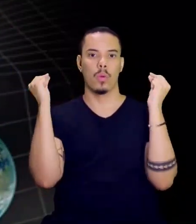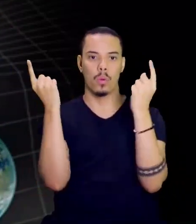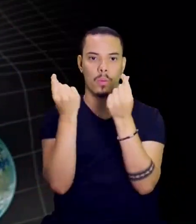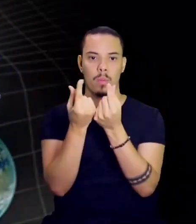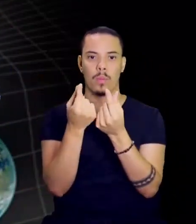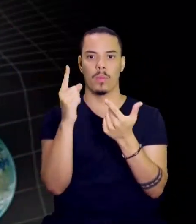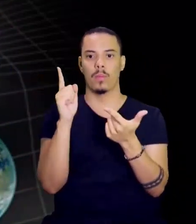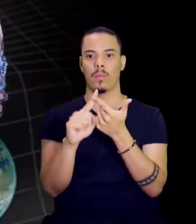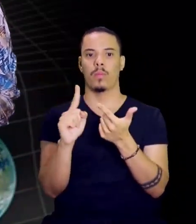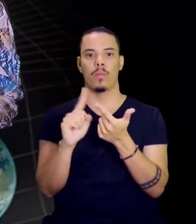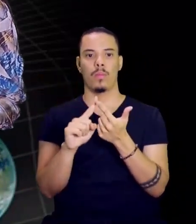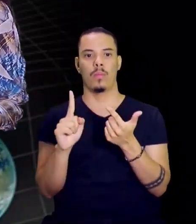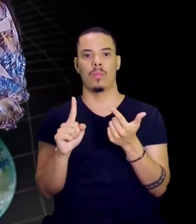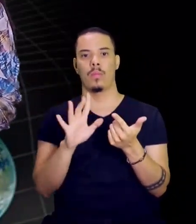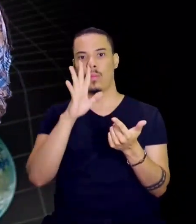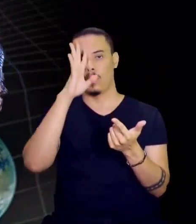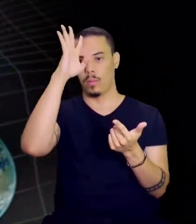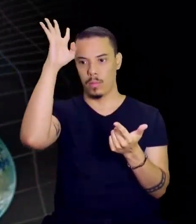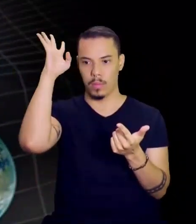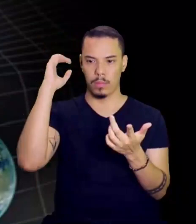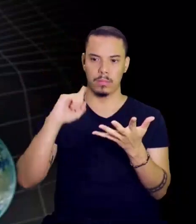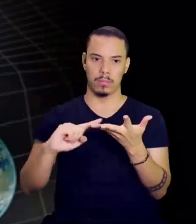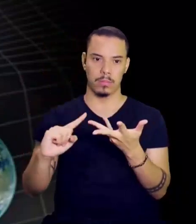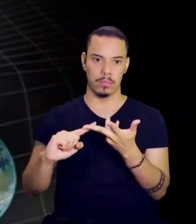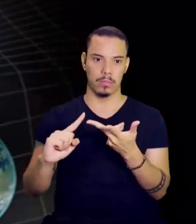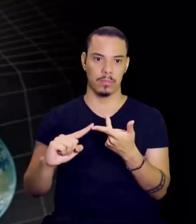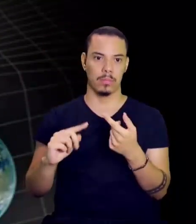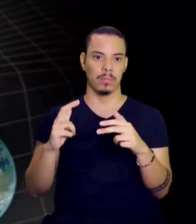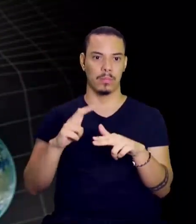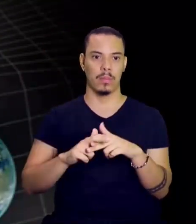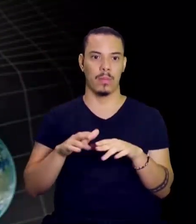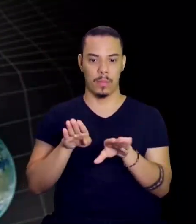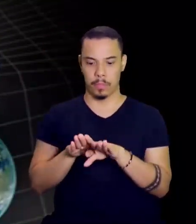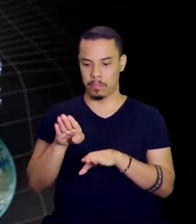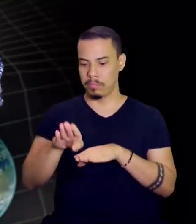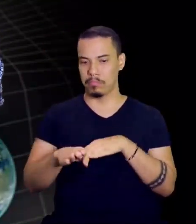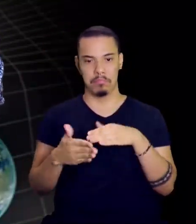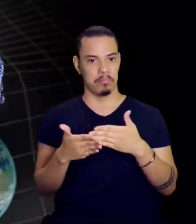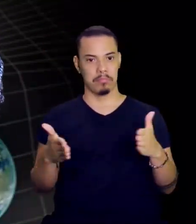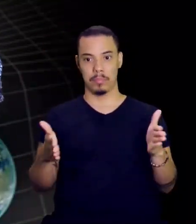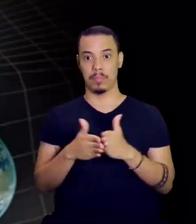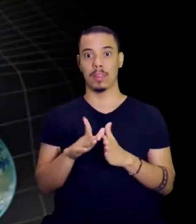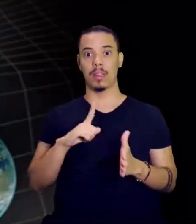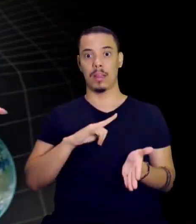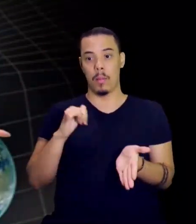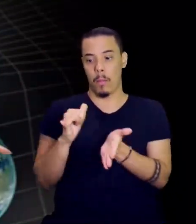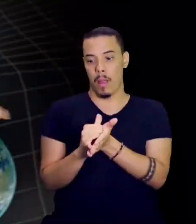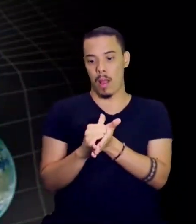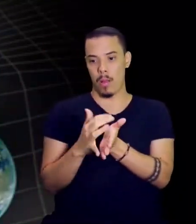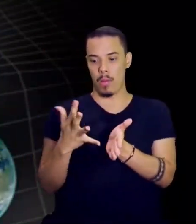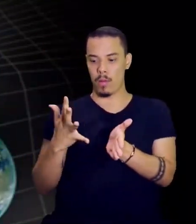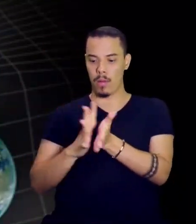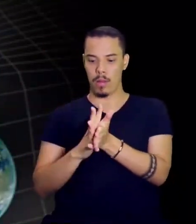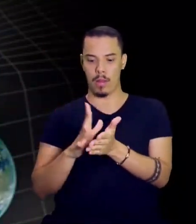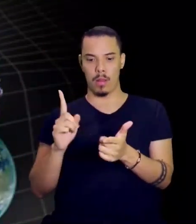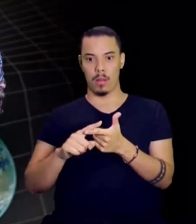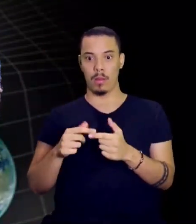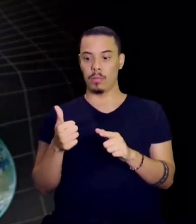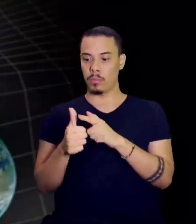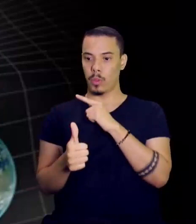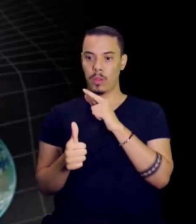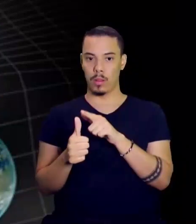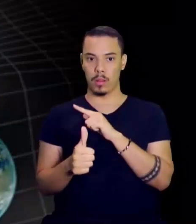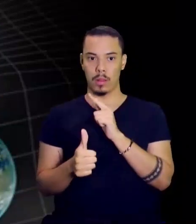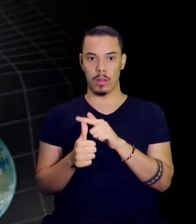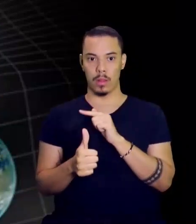sei quem. É um monte de pé. Como os pés são diferentes por causa do tamanho do pé, tem o palmo também, tem o polegar. Exatamente. E o palmo também é diferente.